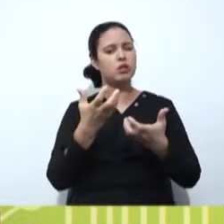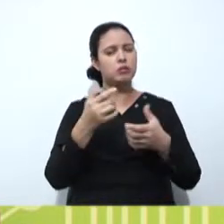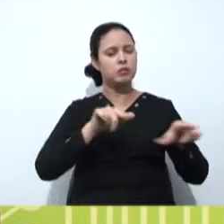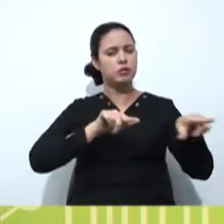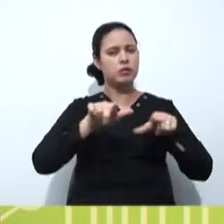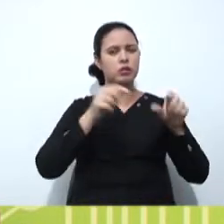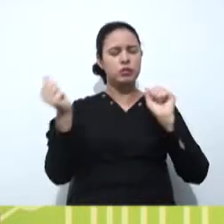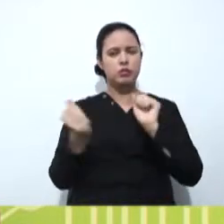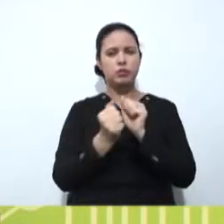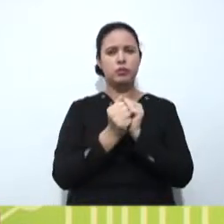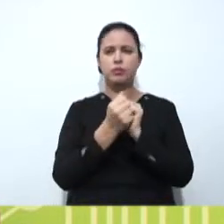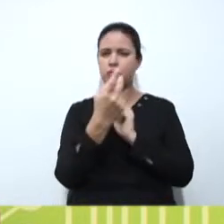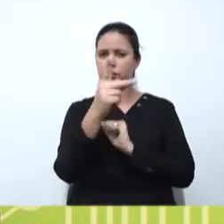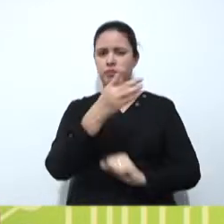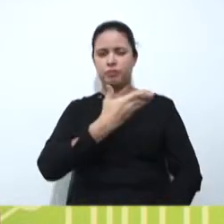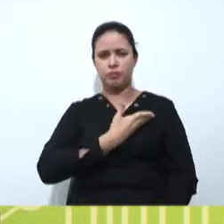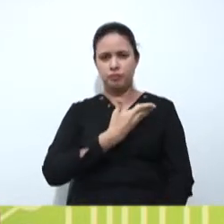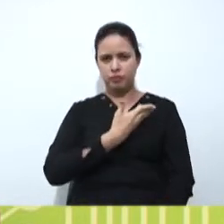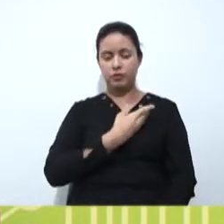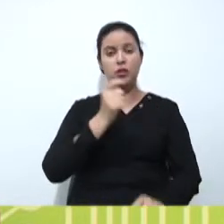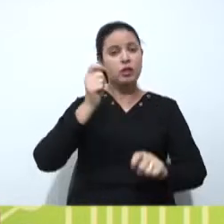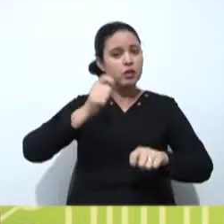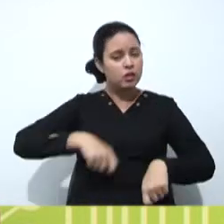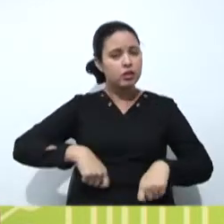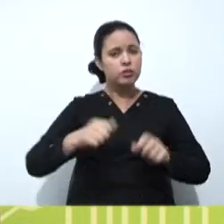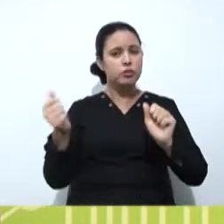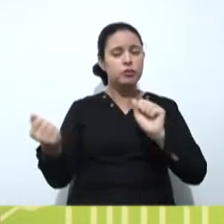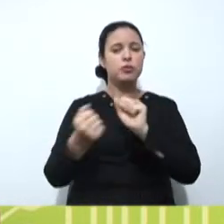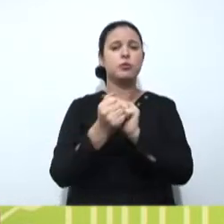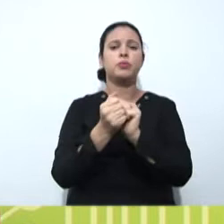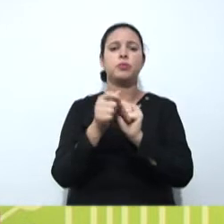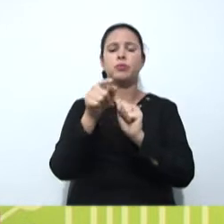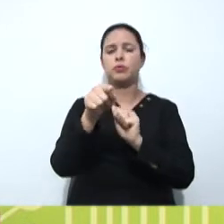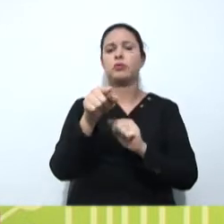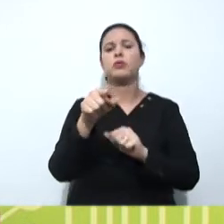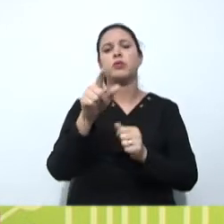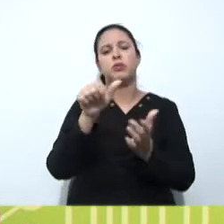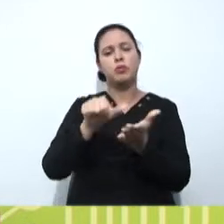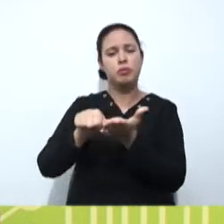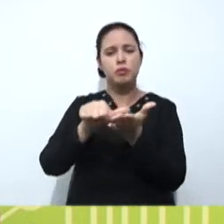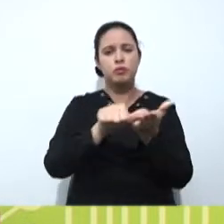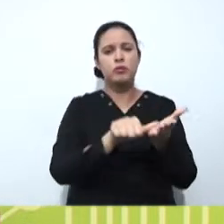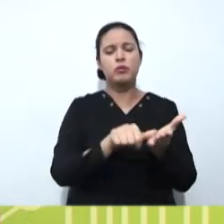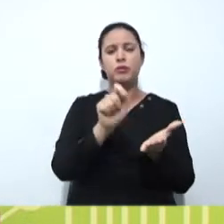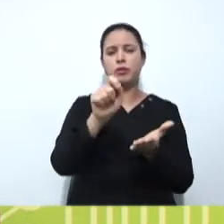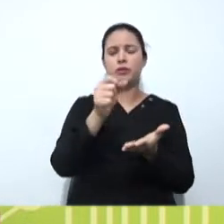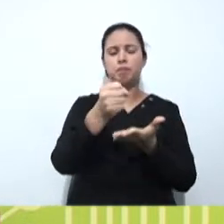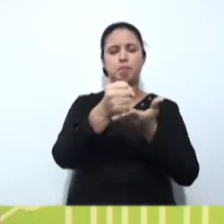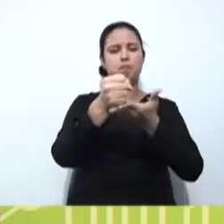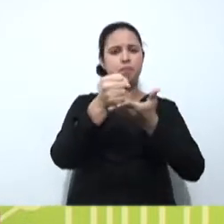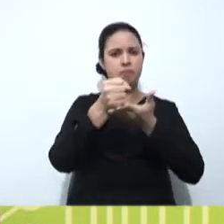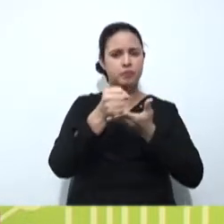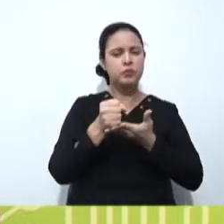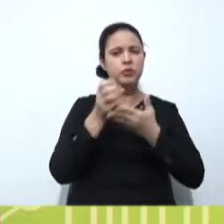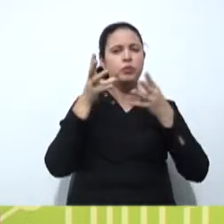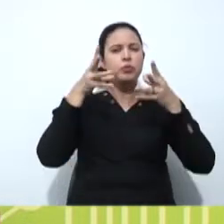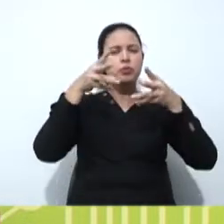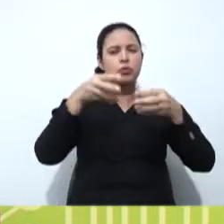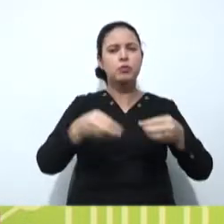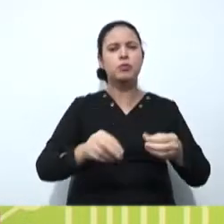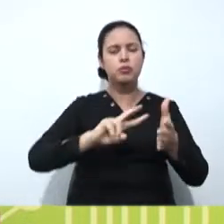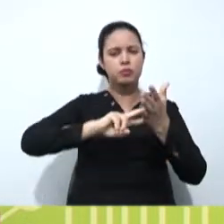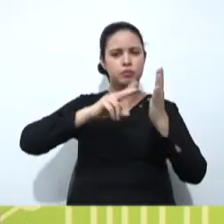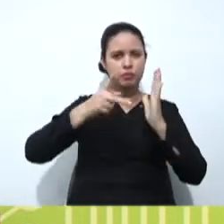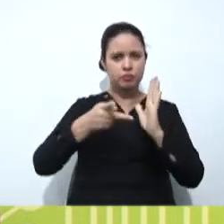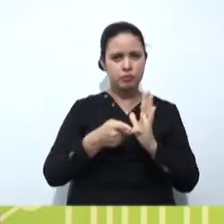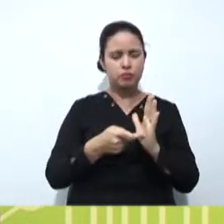junto com seus colegas que possivelmente serão cooperados junto com você, vocês podem trazer todos esses